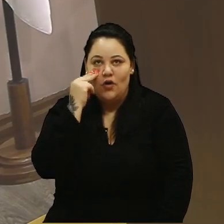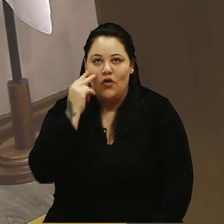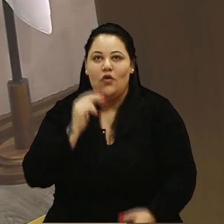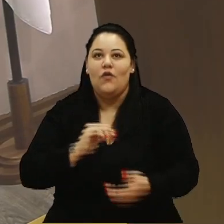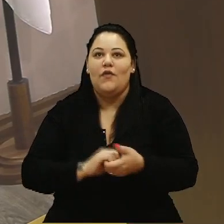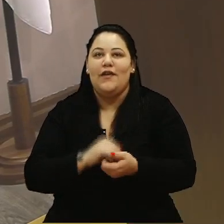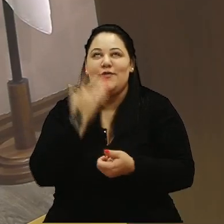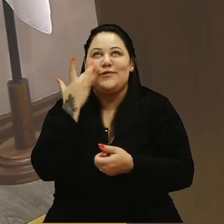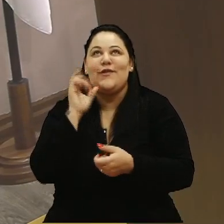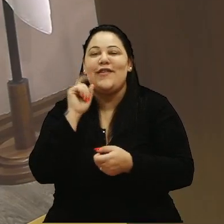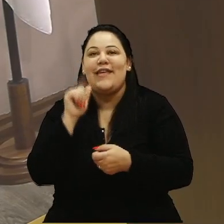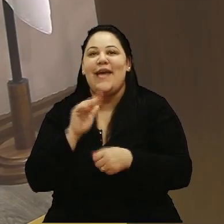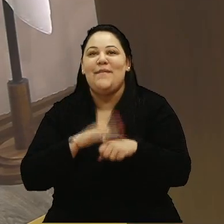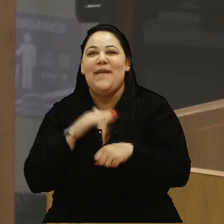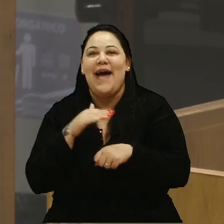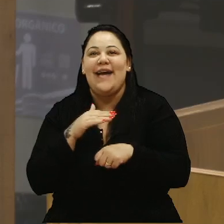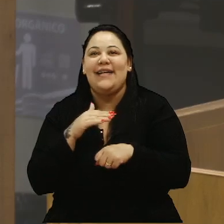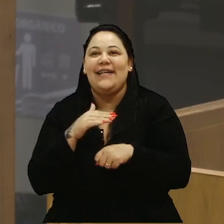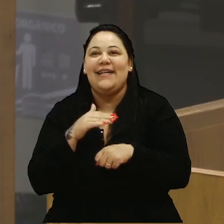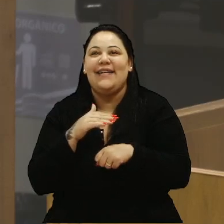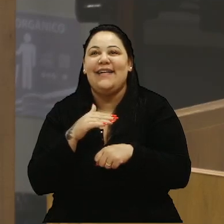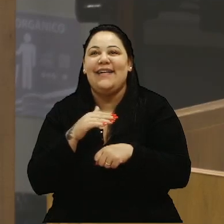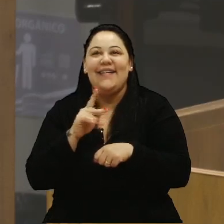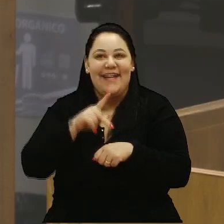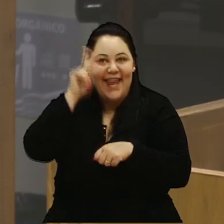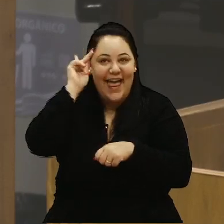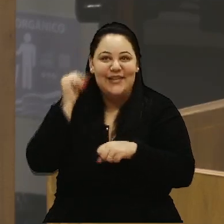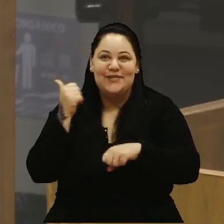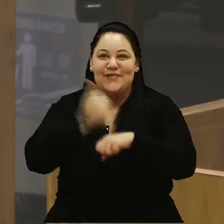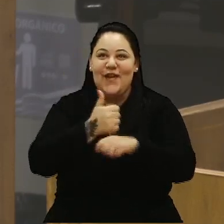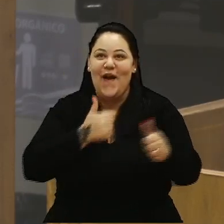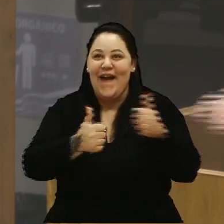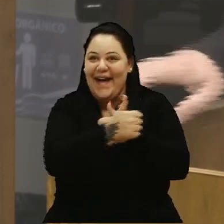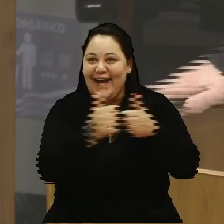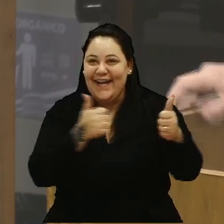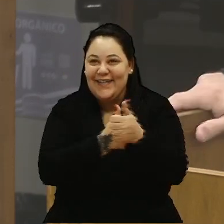mais complexo. O senhor me chamar de Iago Morandi, eu botar o Iago Morandi no PCdoB.